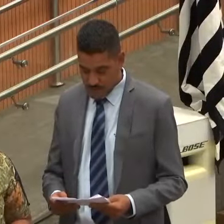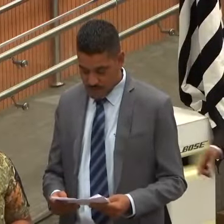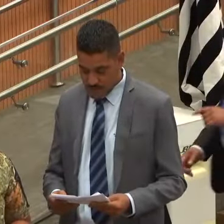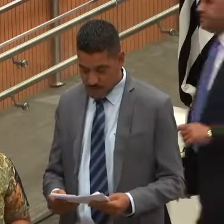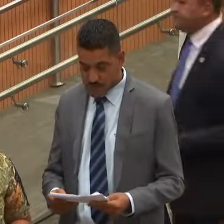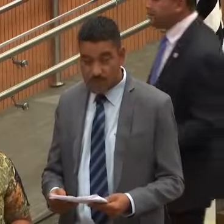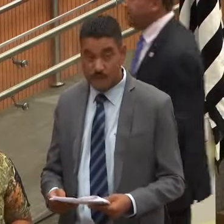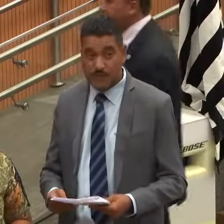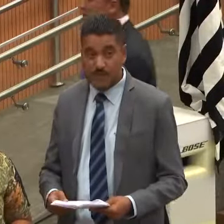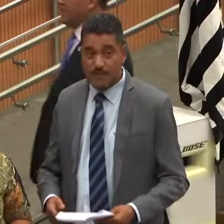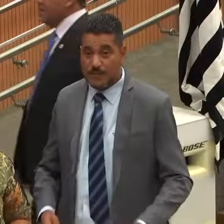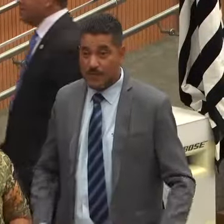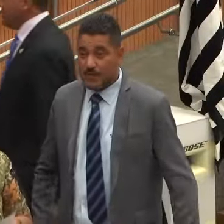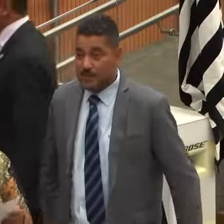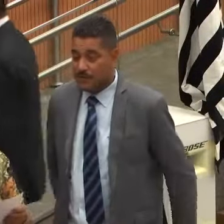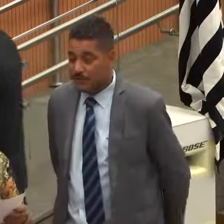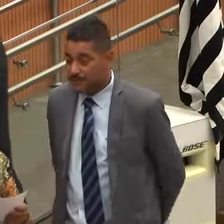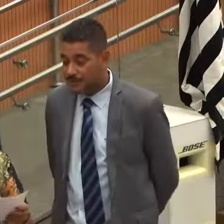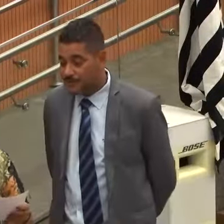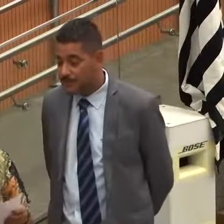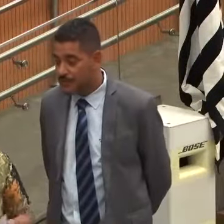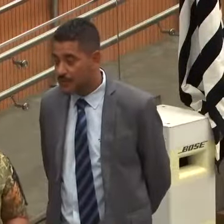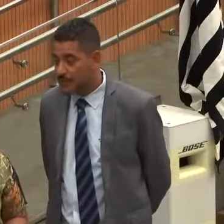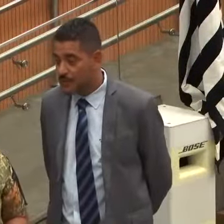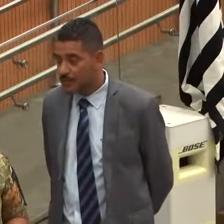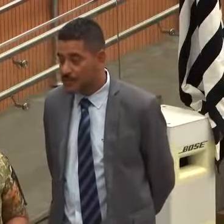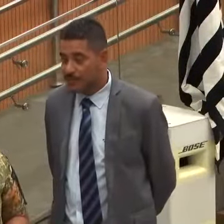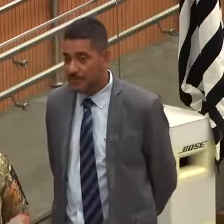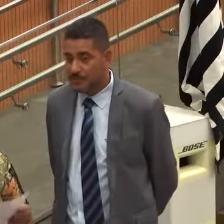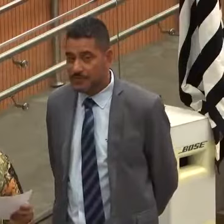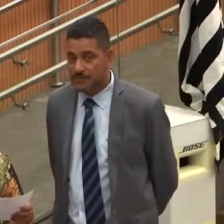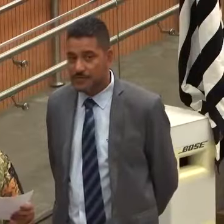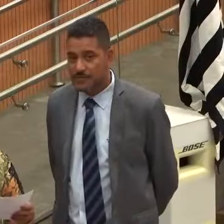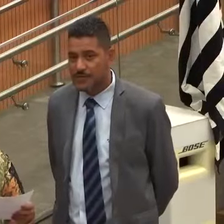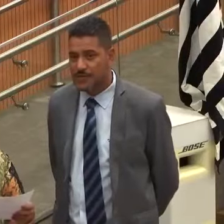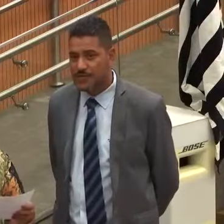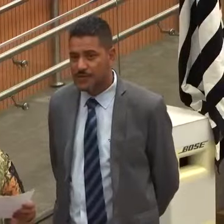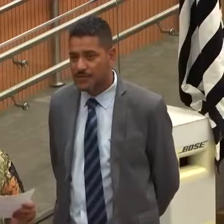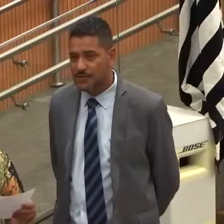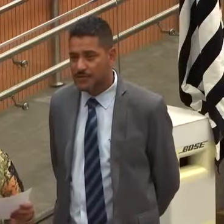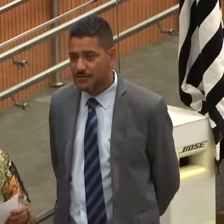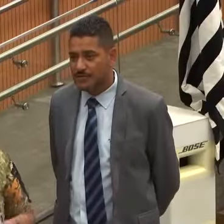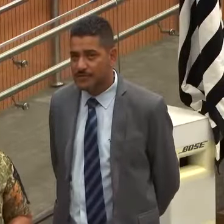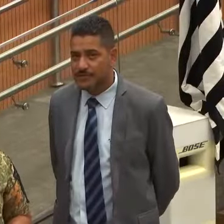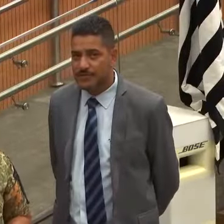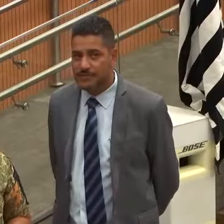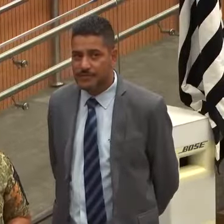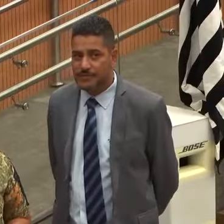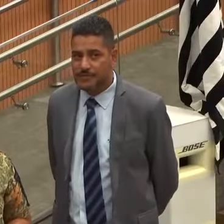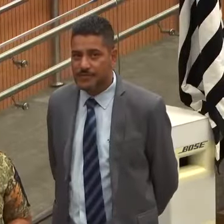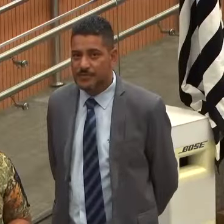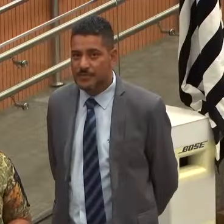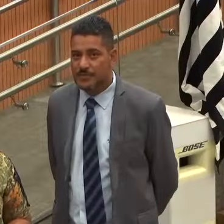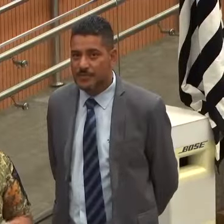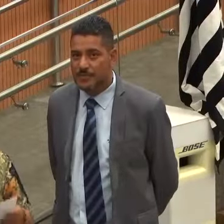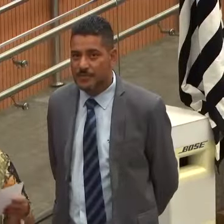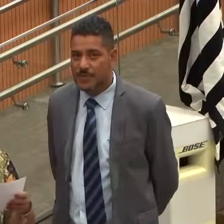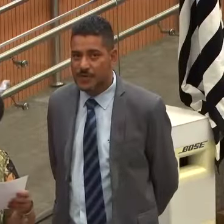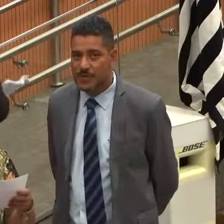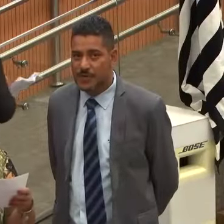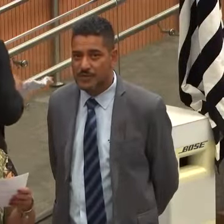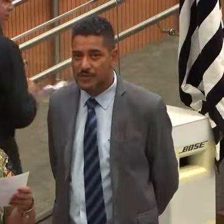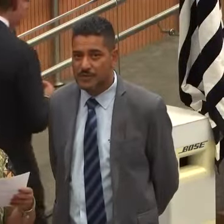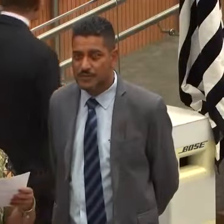uma das moções que serão analisadas nessa noite. A moção do vereador apela para o Senado Federal para votação e